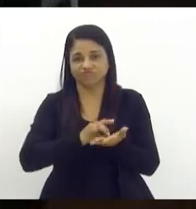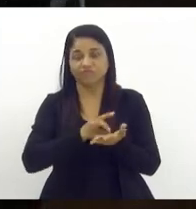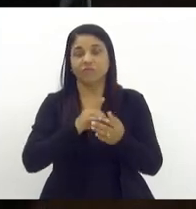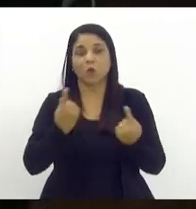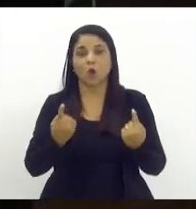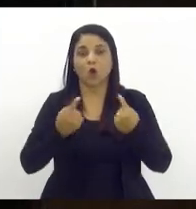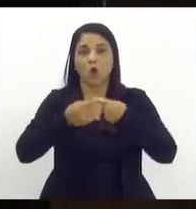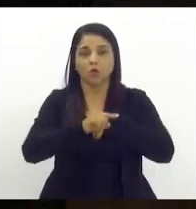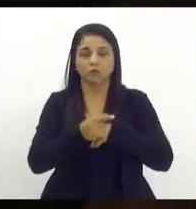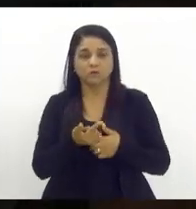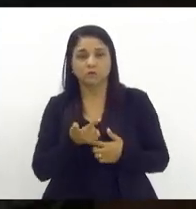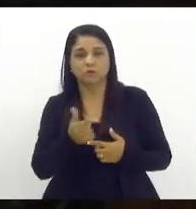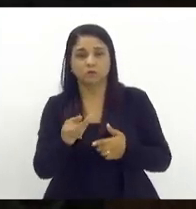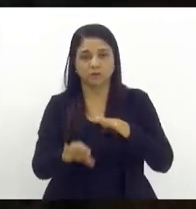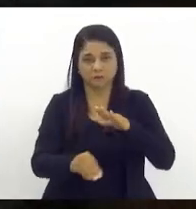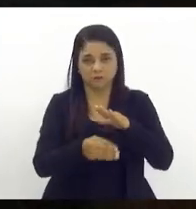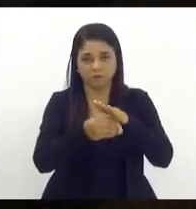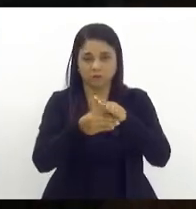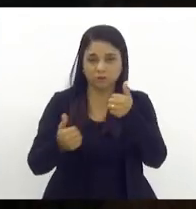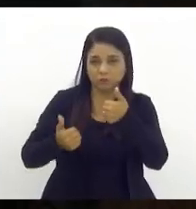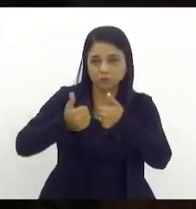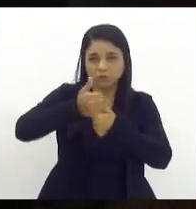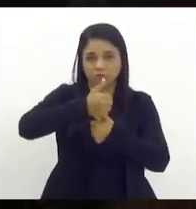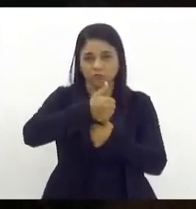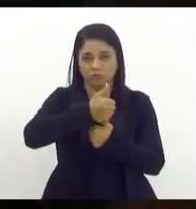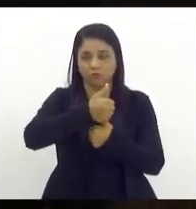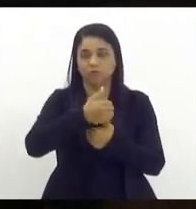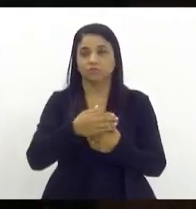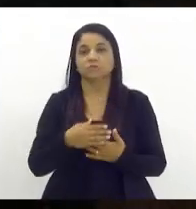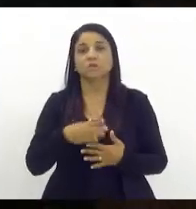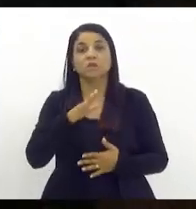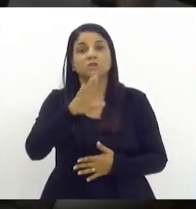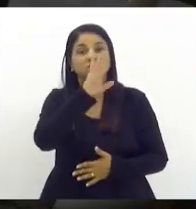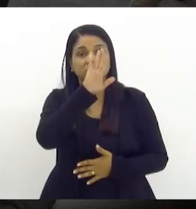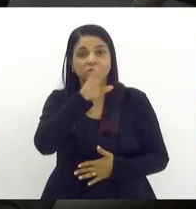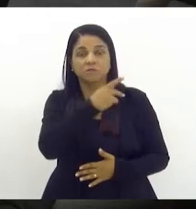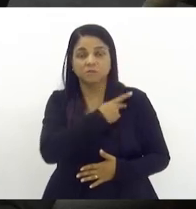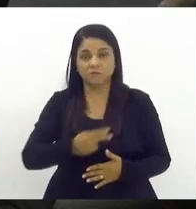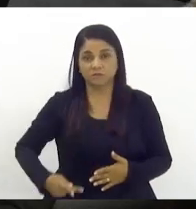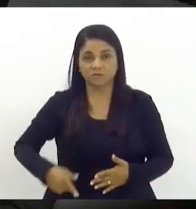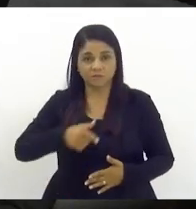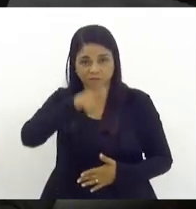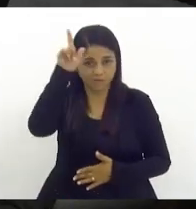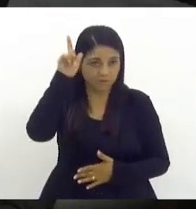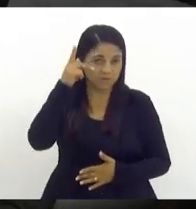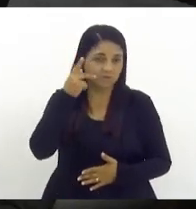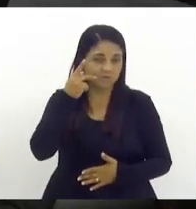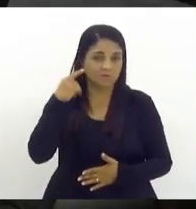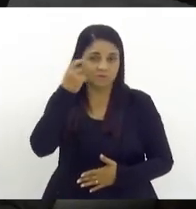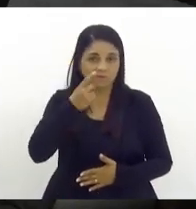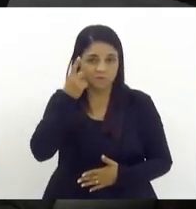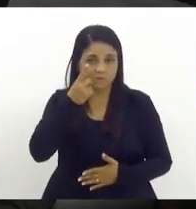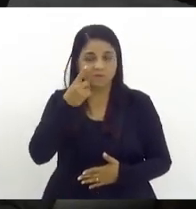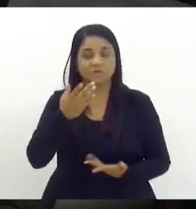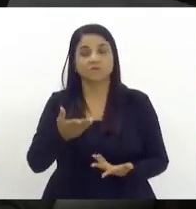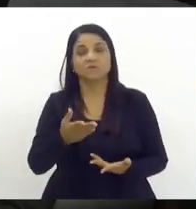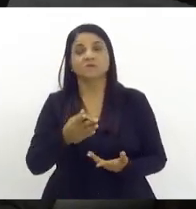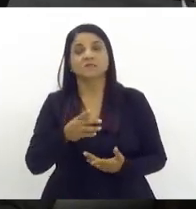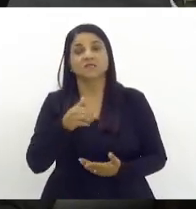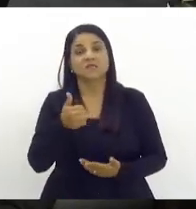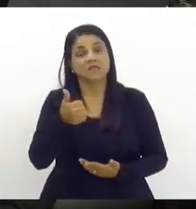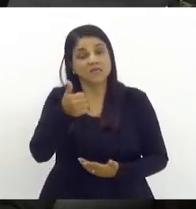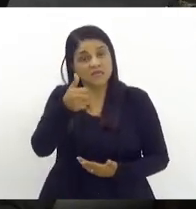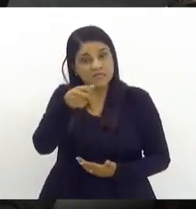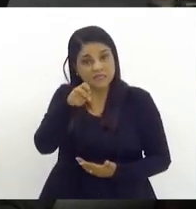emendas, concluindo por substitutivo, presidente. Senhor presidente. Deputado Luiz Paulo, muito obrigado, deputado Amorim. São